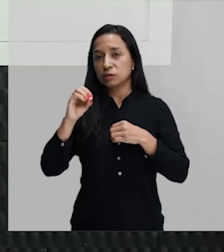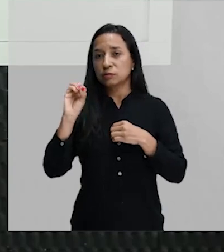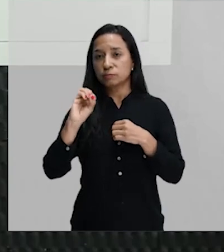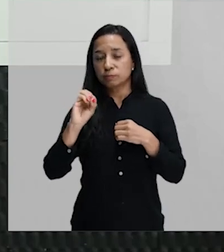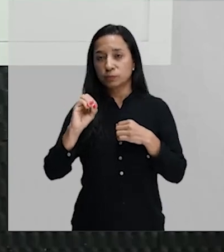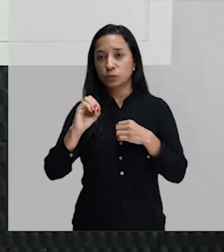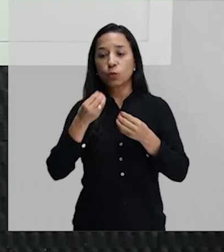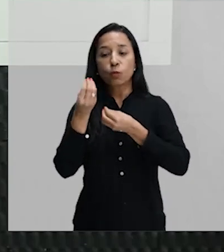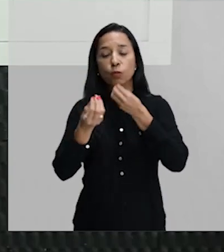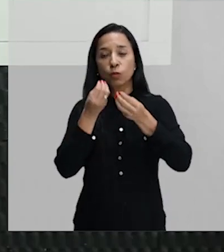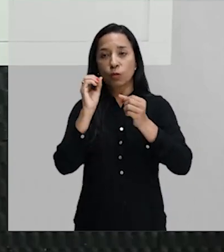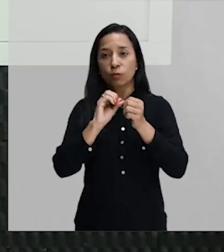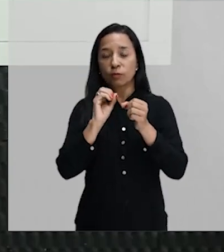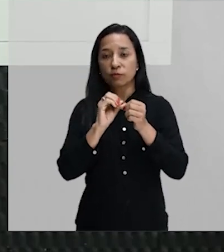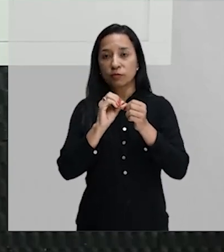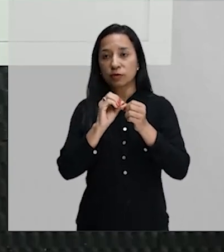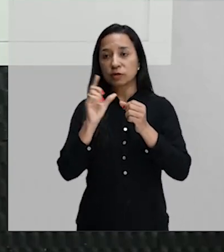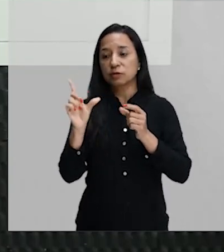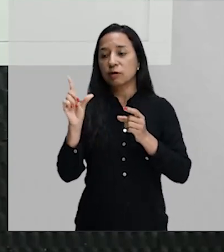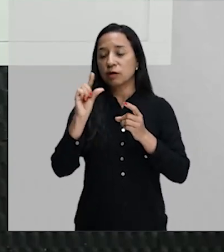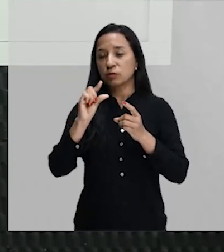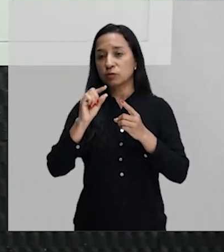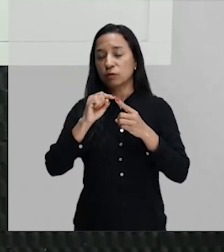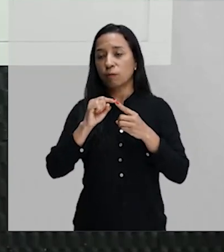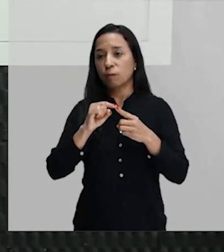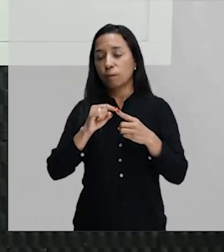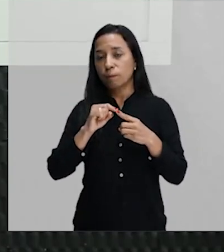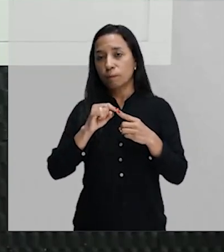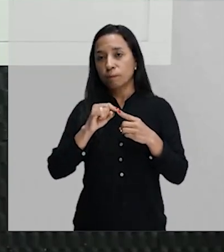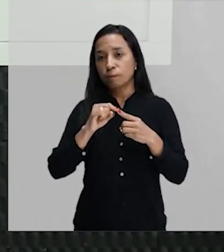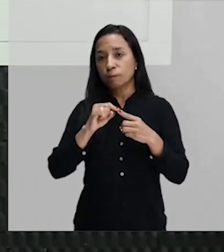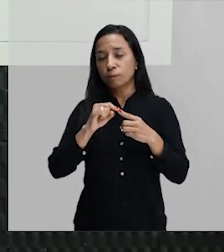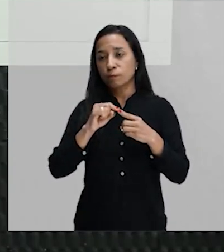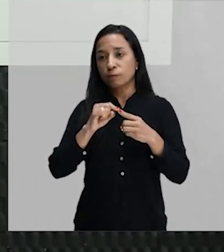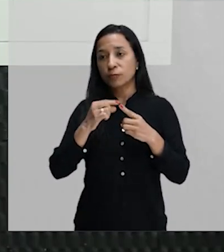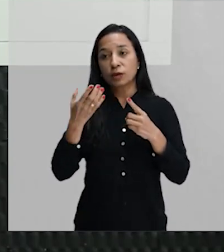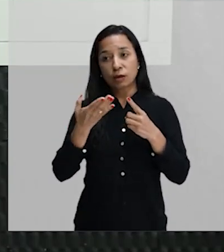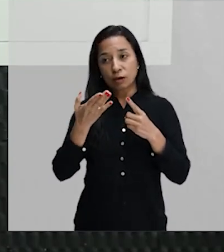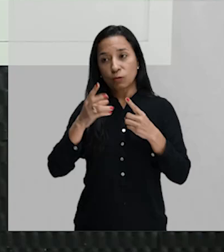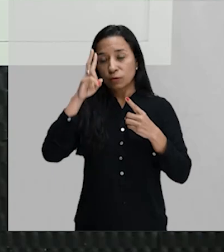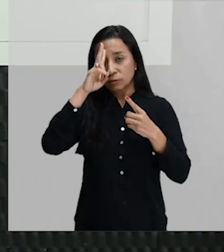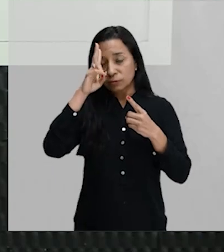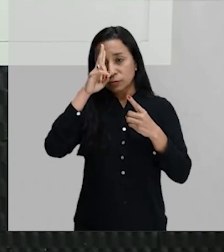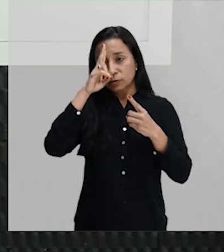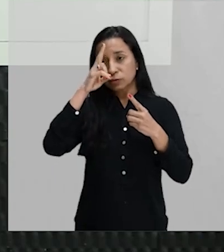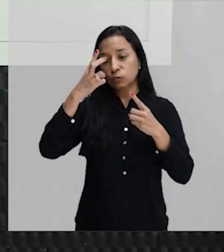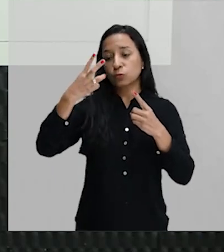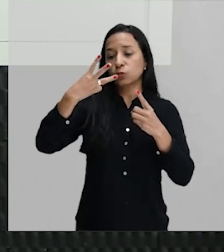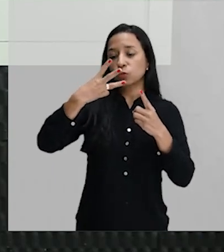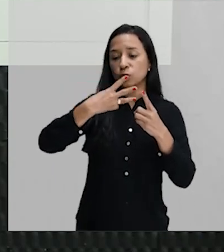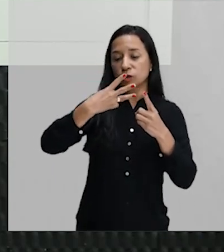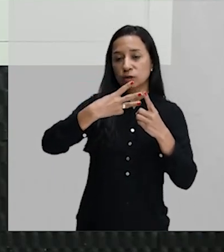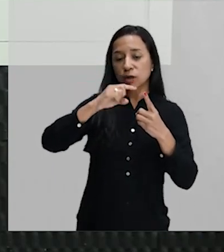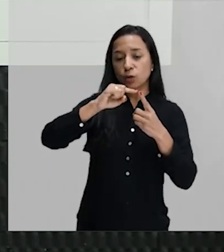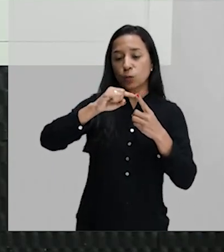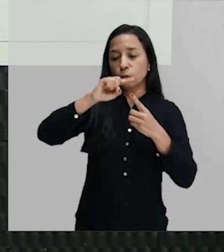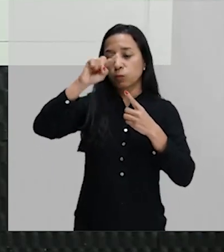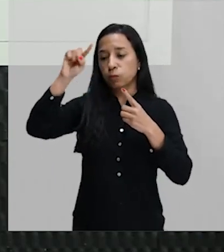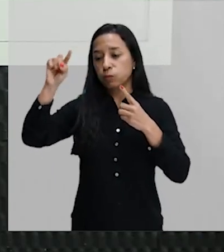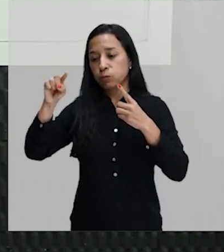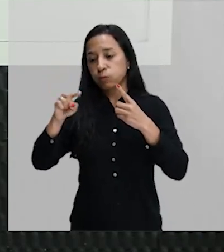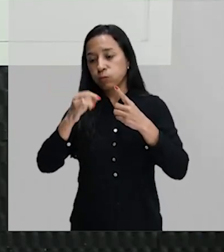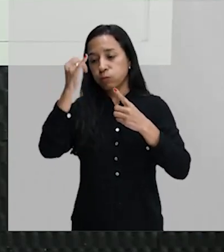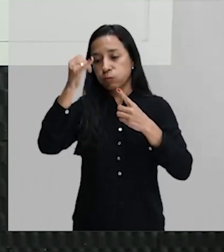faço a redução de arcos que estão no terceiro quadrante, certo? Terceiro